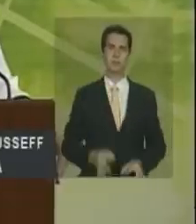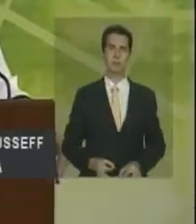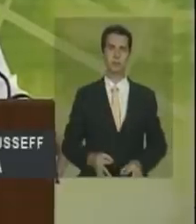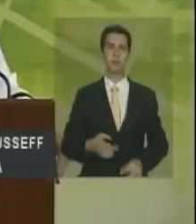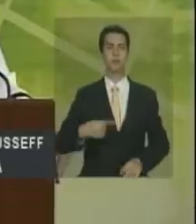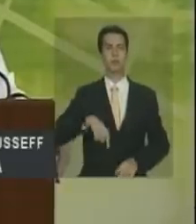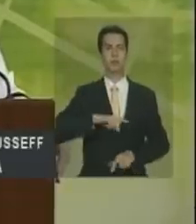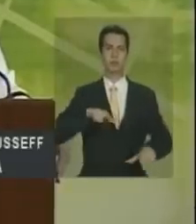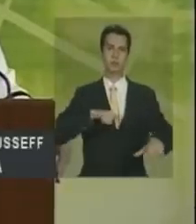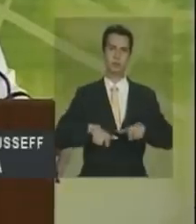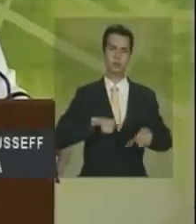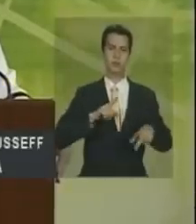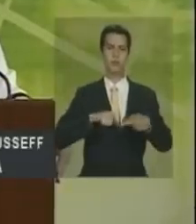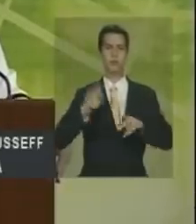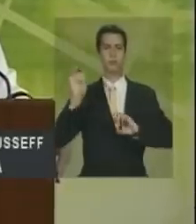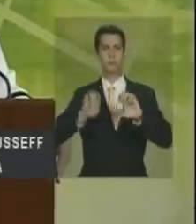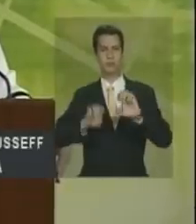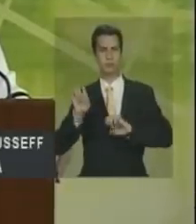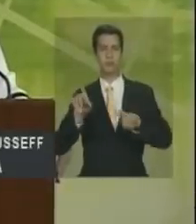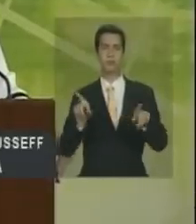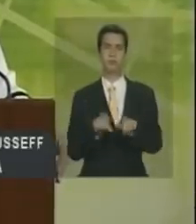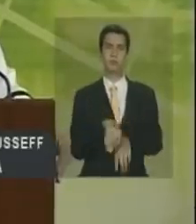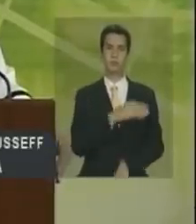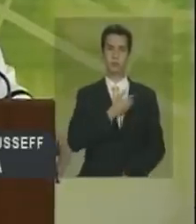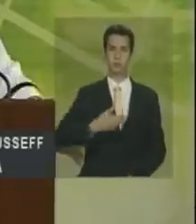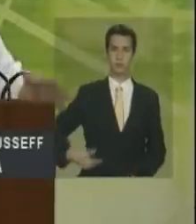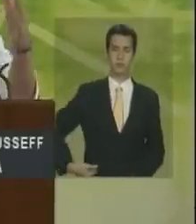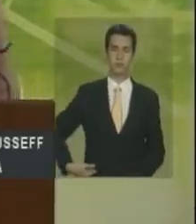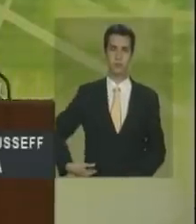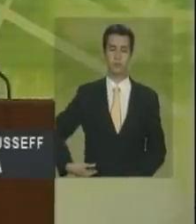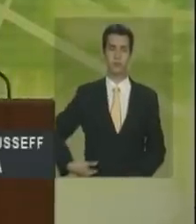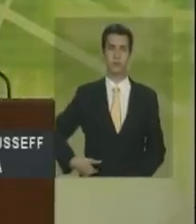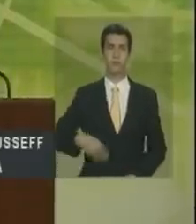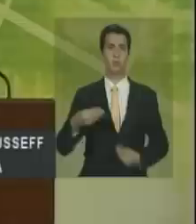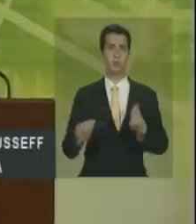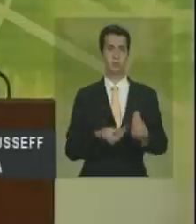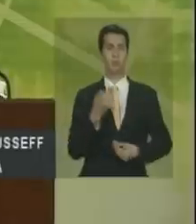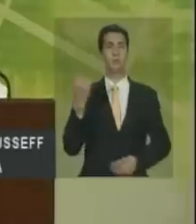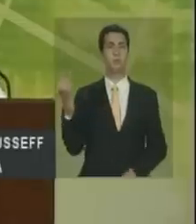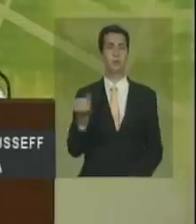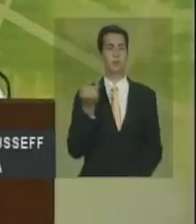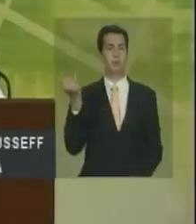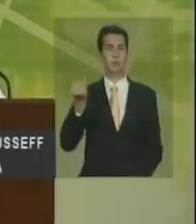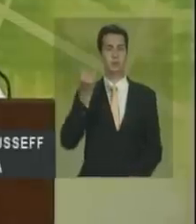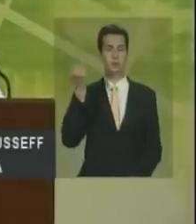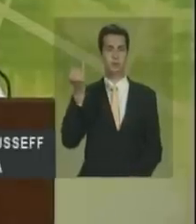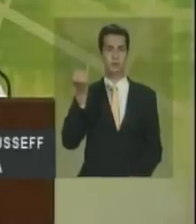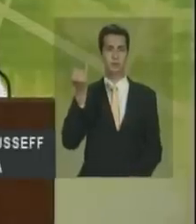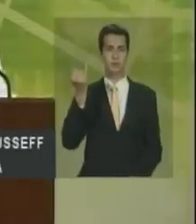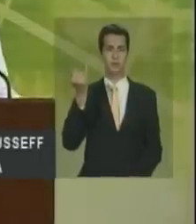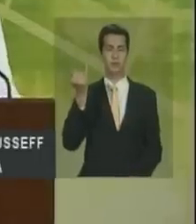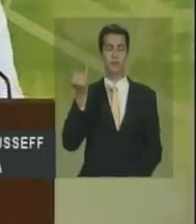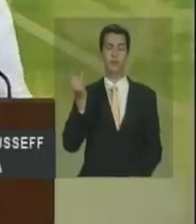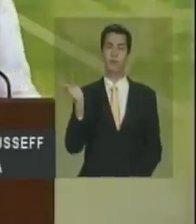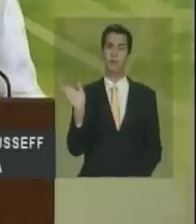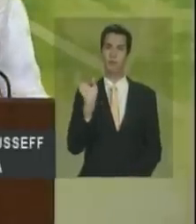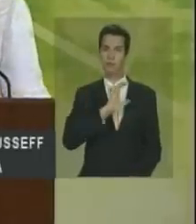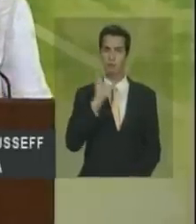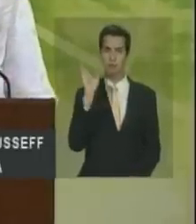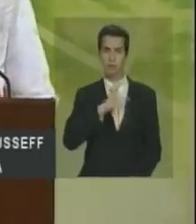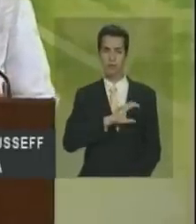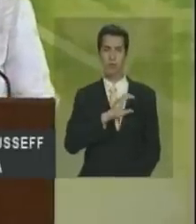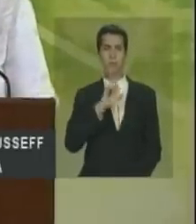trabalhadores e do governo a respeito da importância de se acelerar a taxa